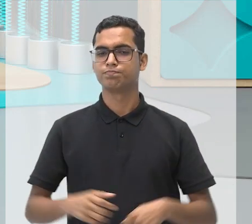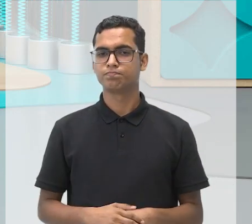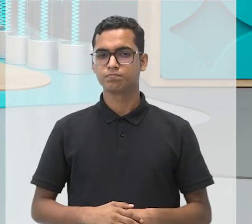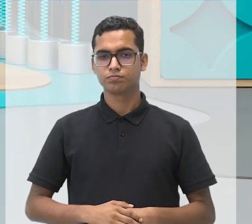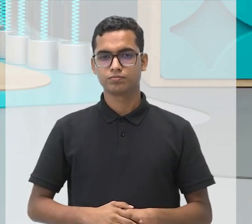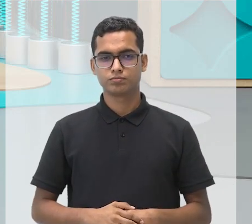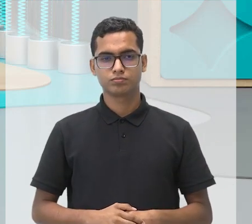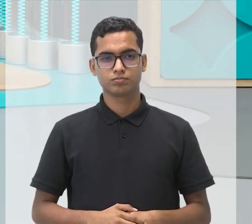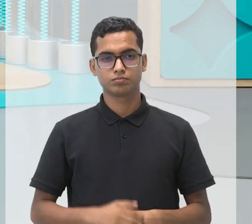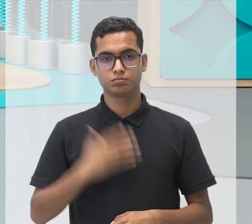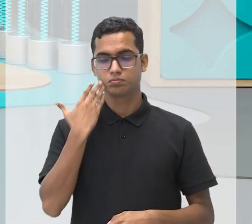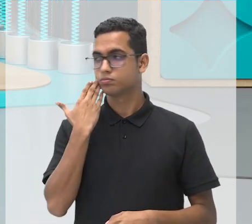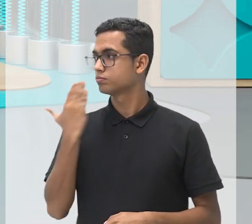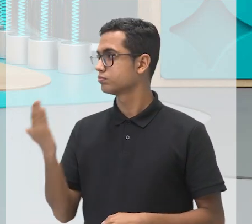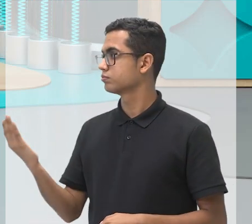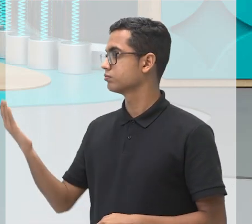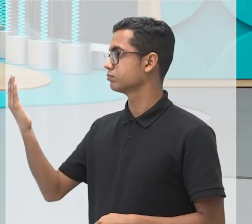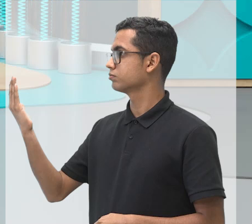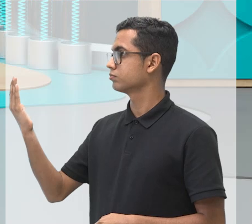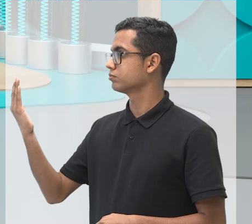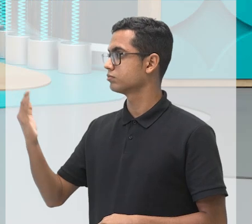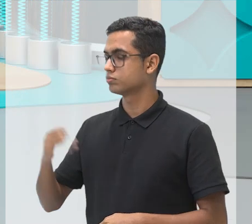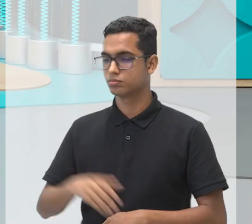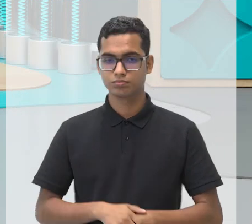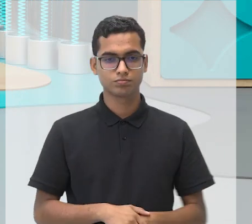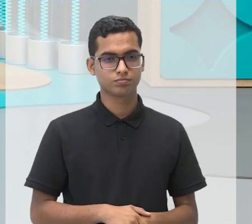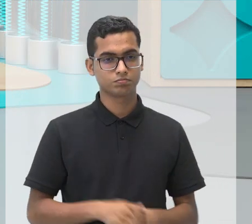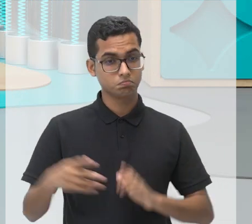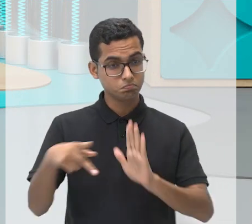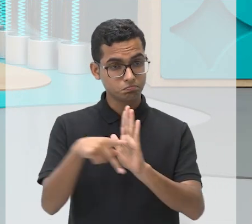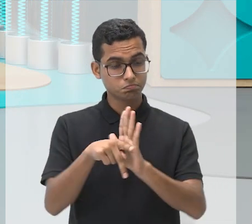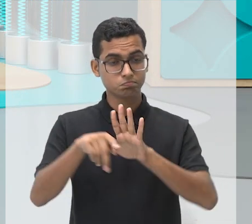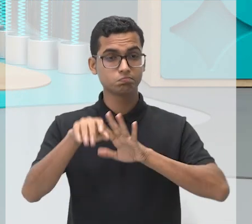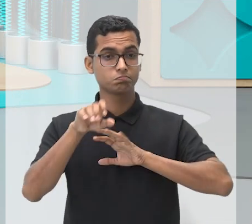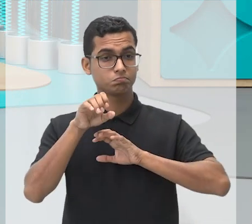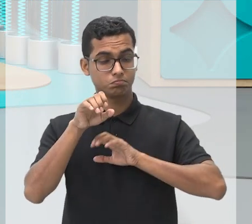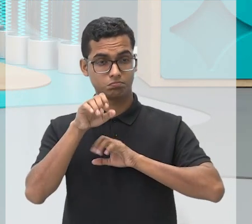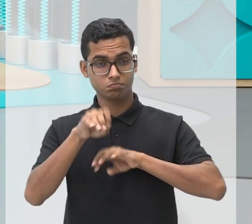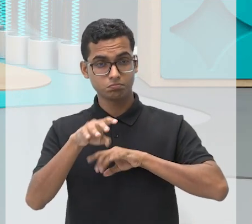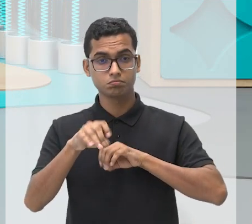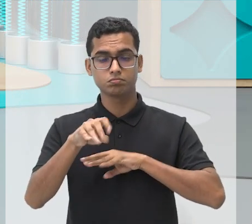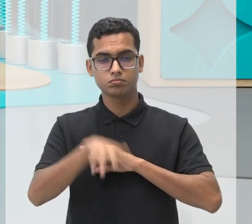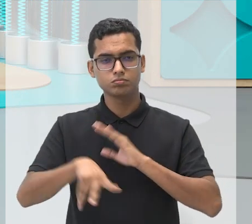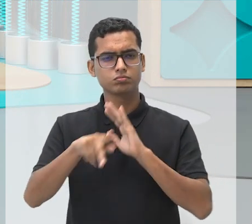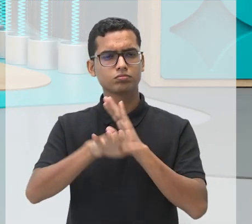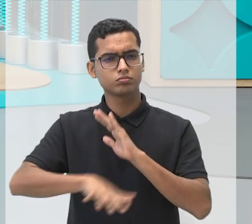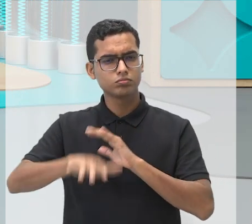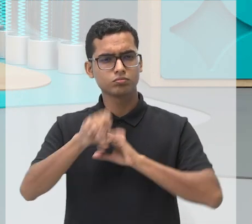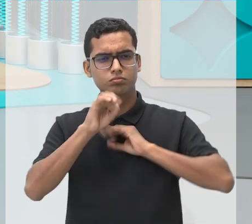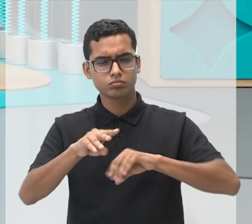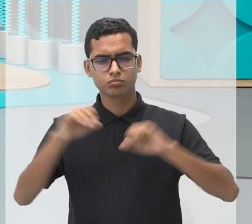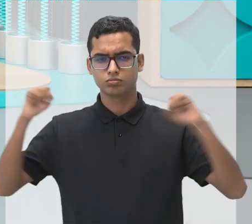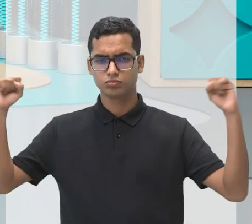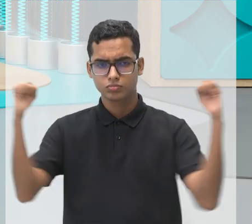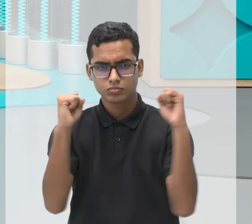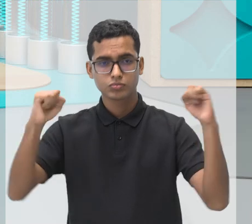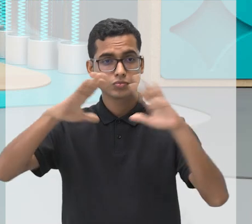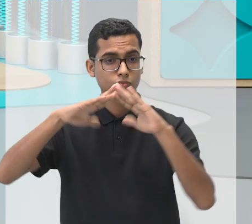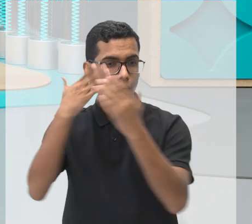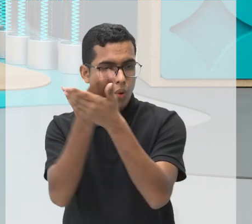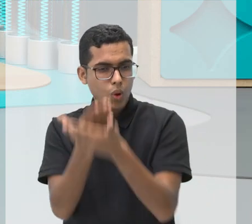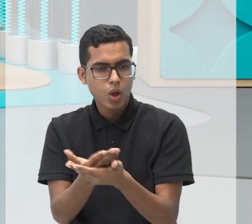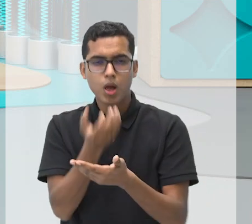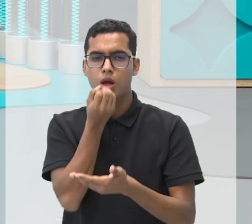olha só, a educação física escolar é um ambiente valioso que possibilita essa